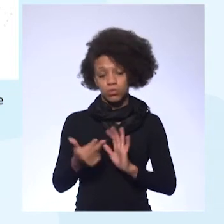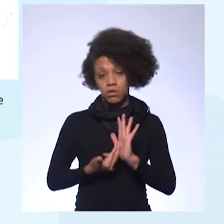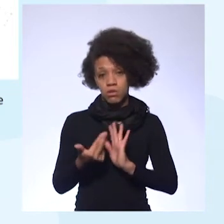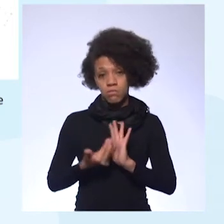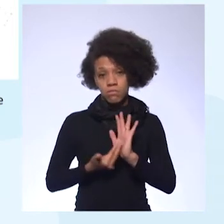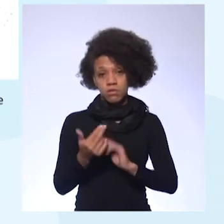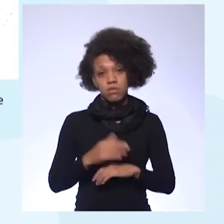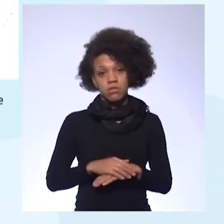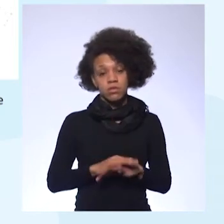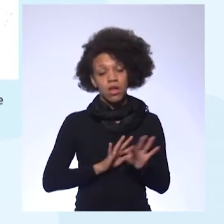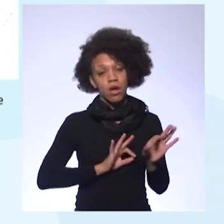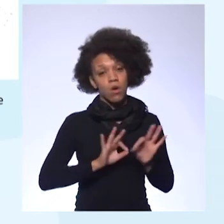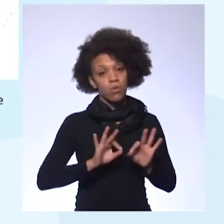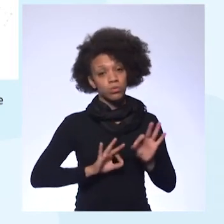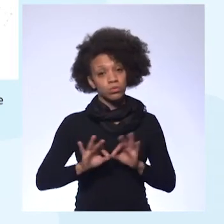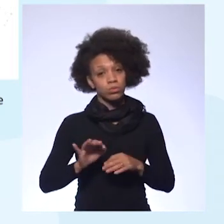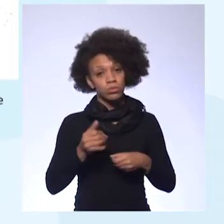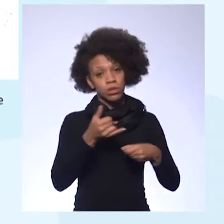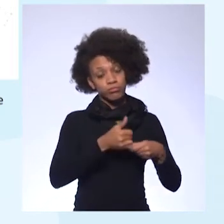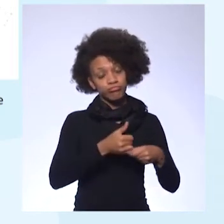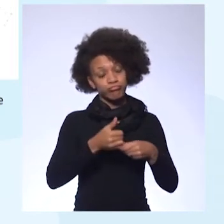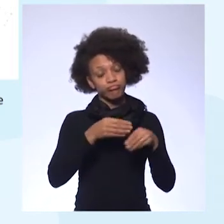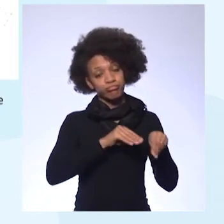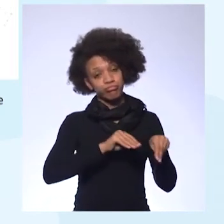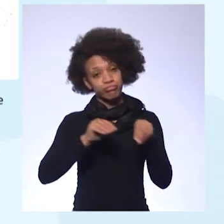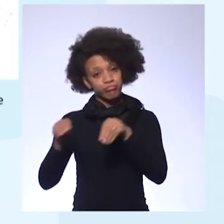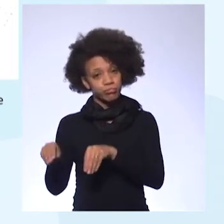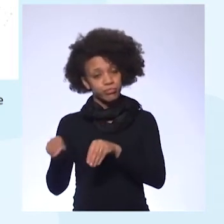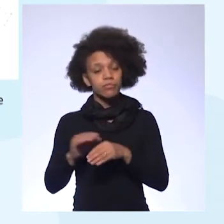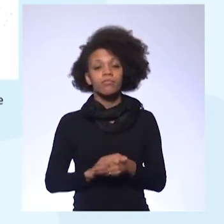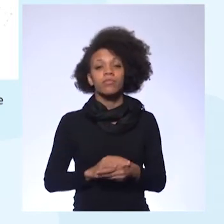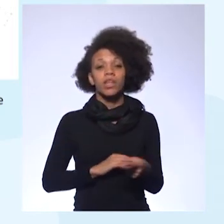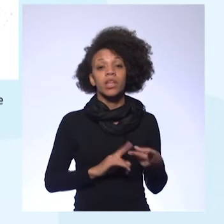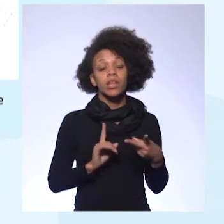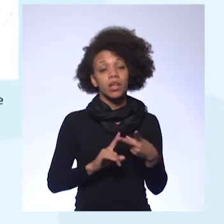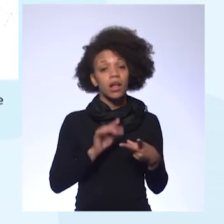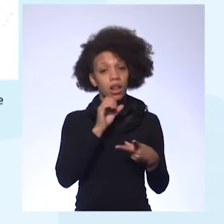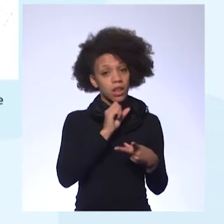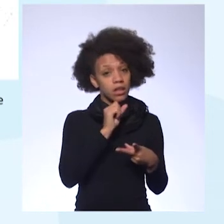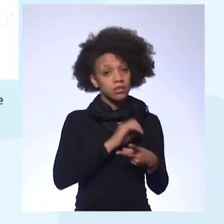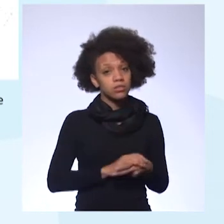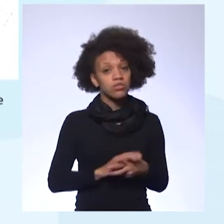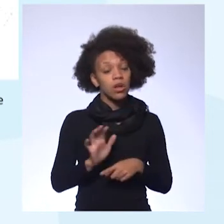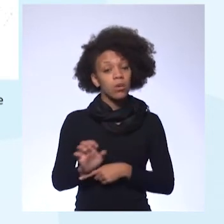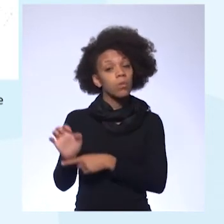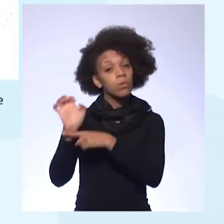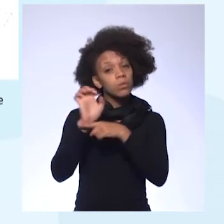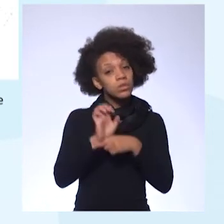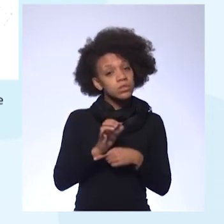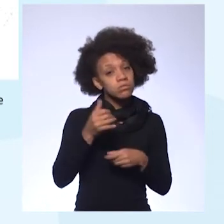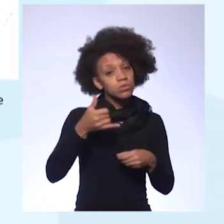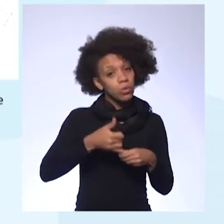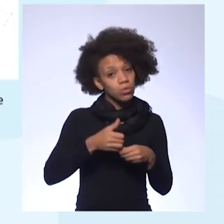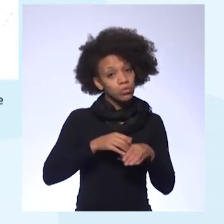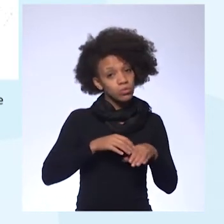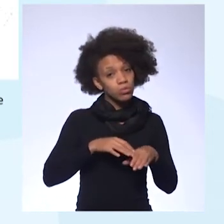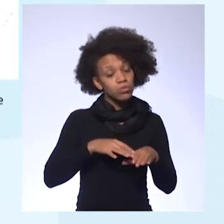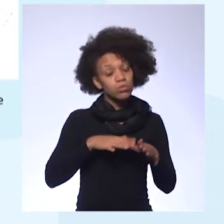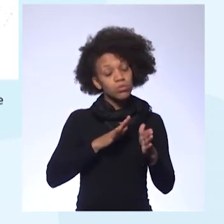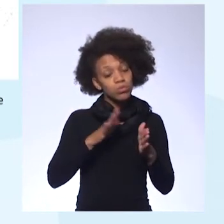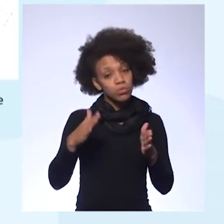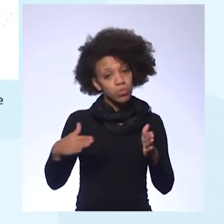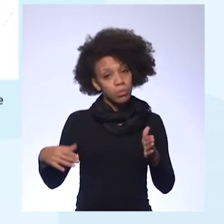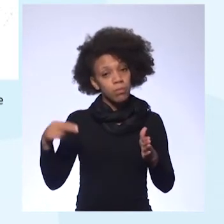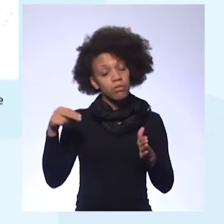à organização aí de exportadores de petróleo. Já na tonalidade laranja, estados petrolíferos do Mar do Norte.